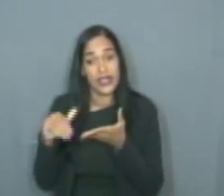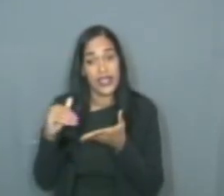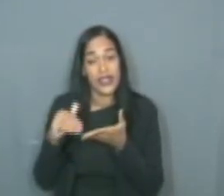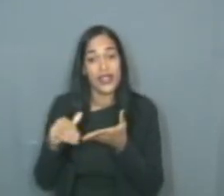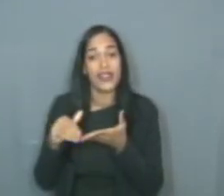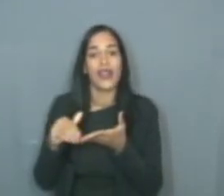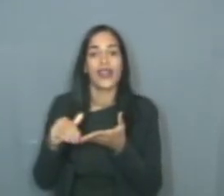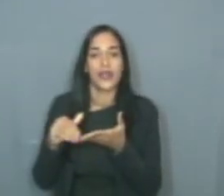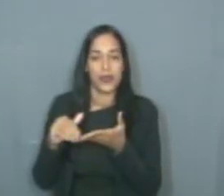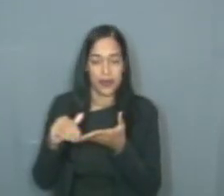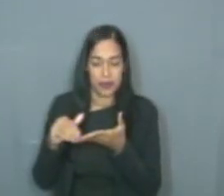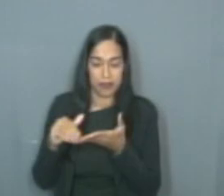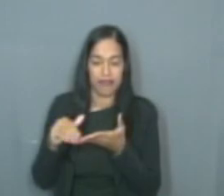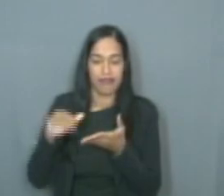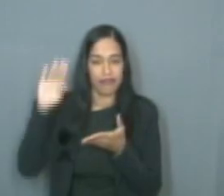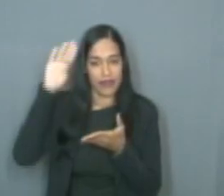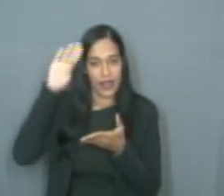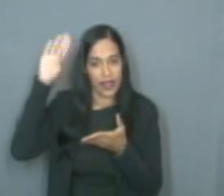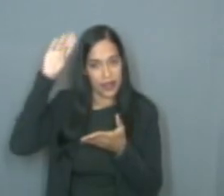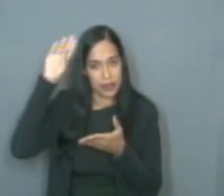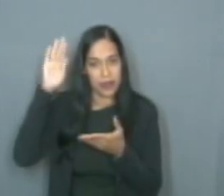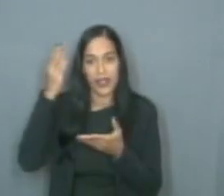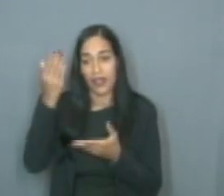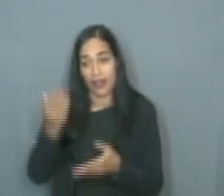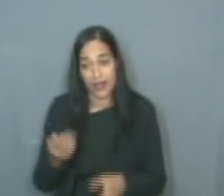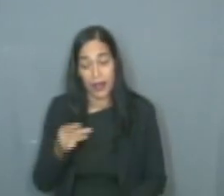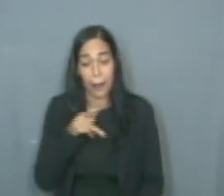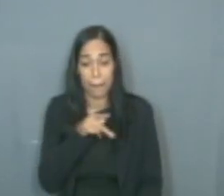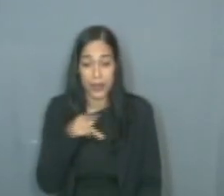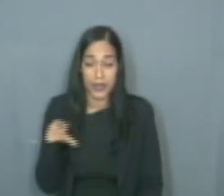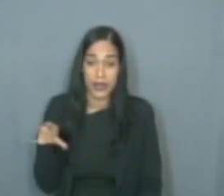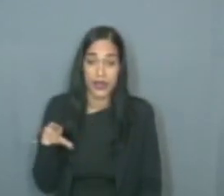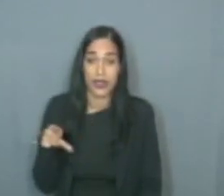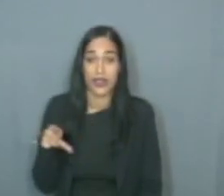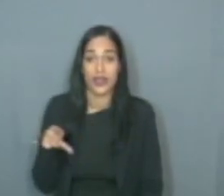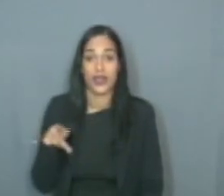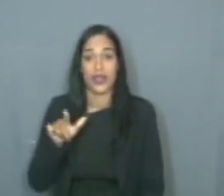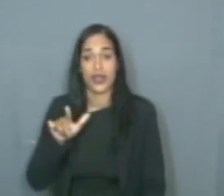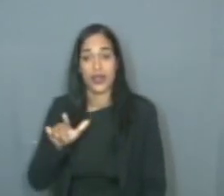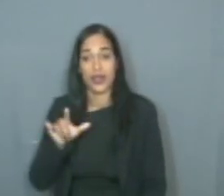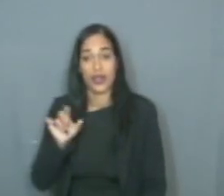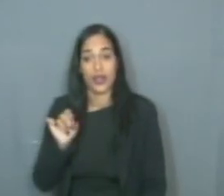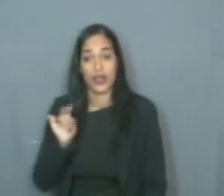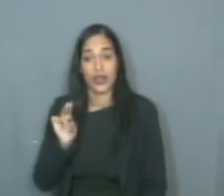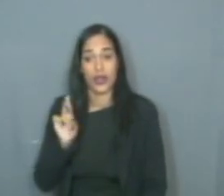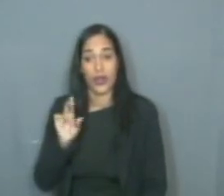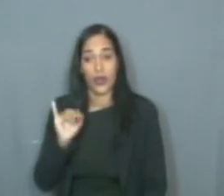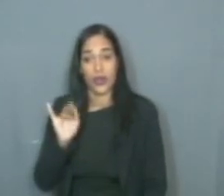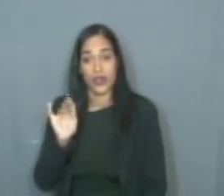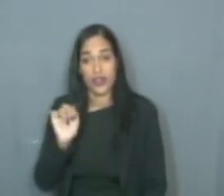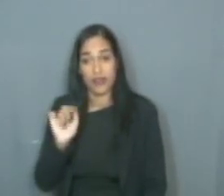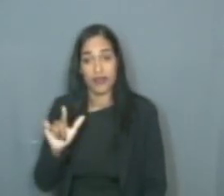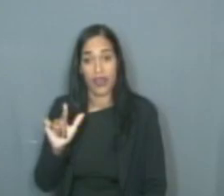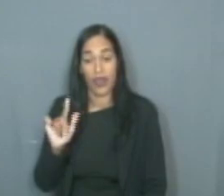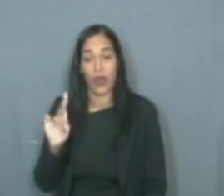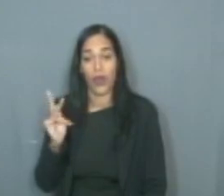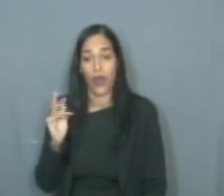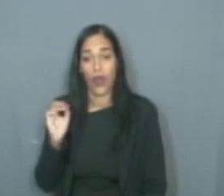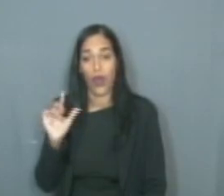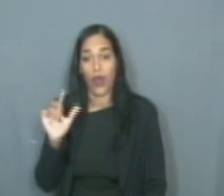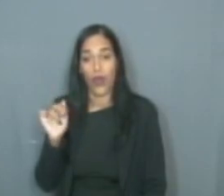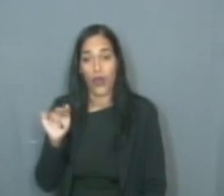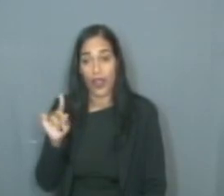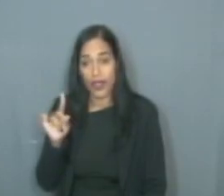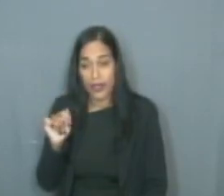academia, que, por acaso, é presidida por Lourival Holanda, outro grande escritor da minha